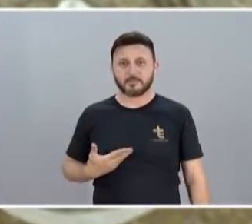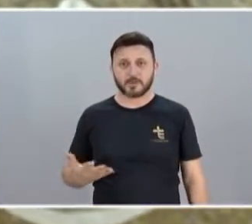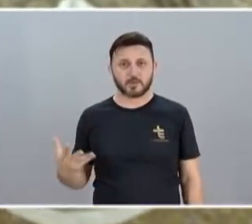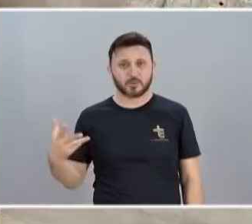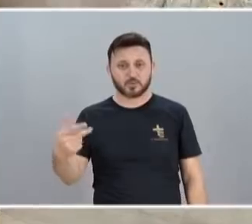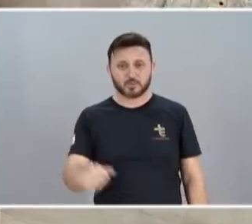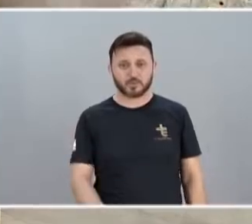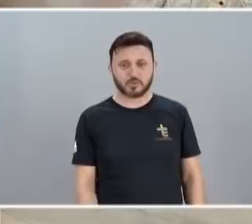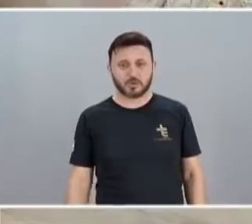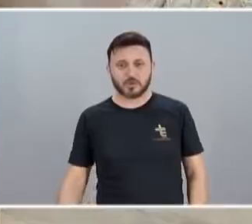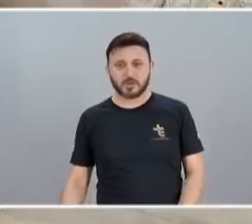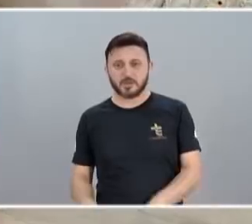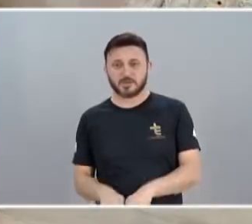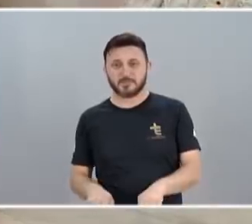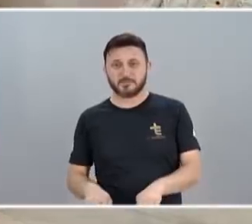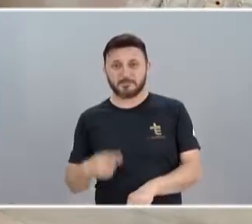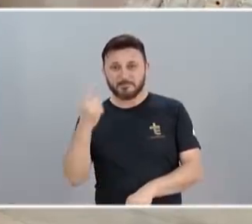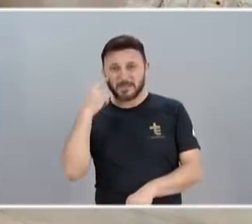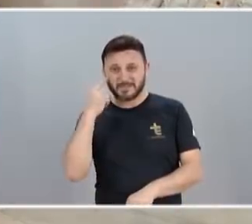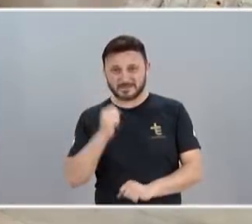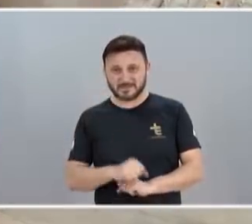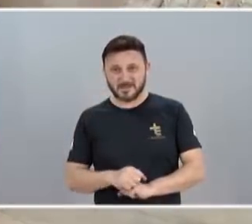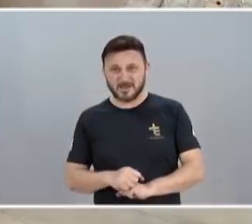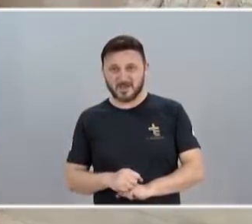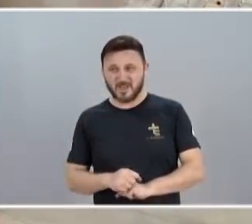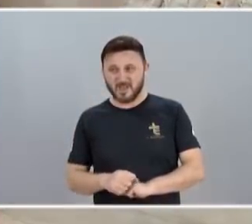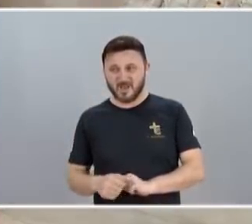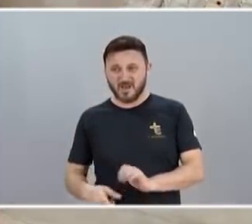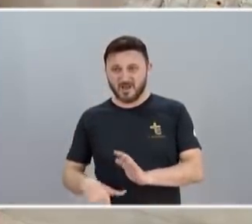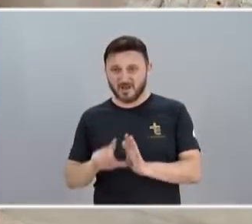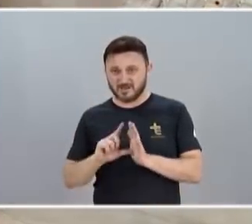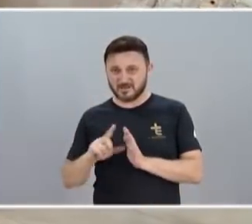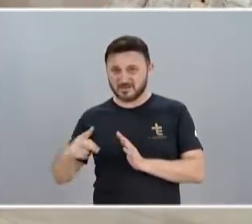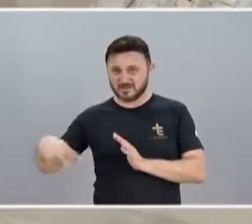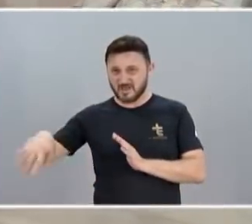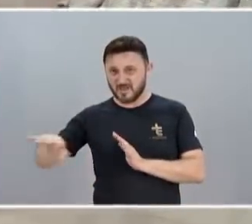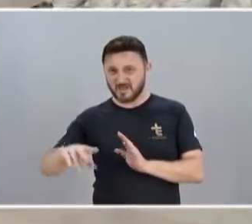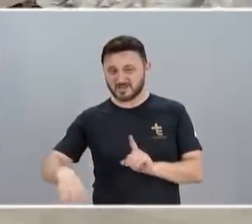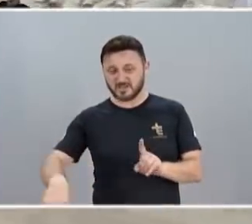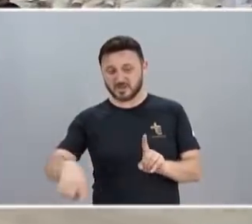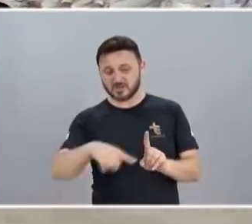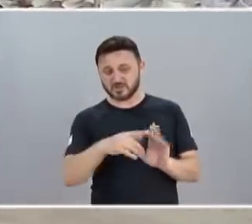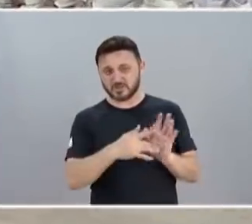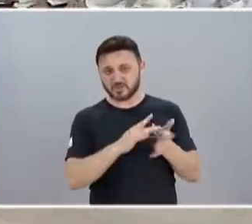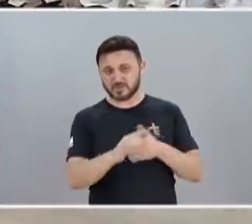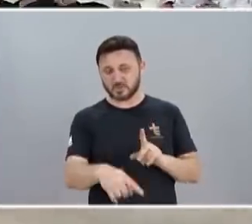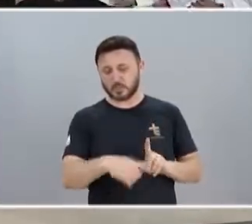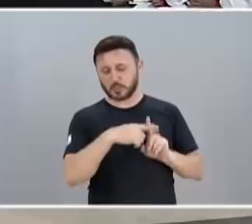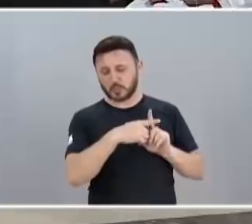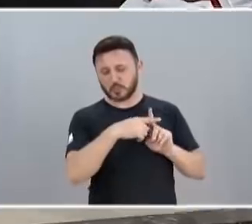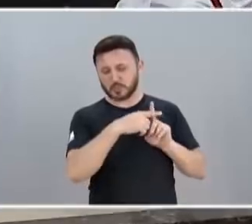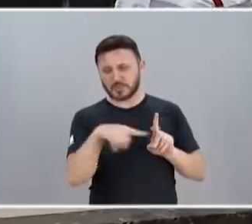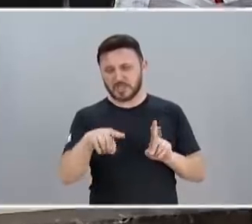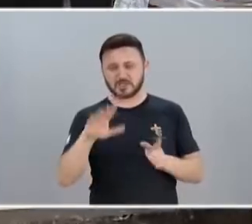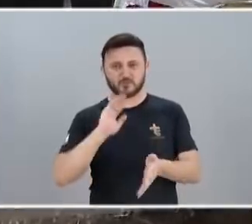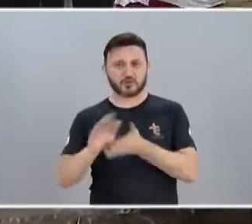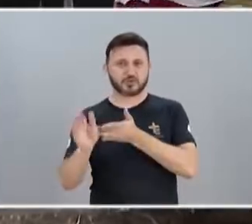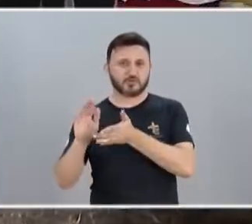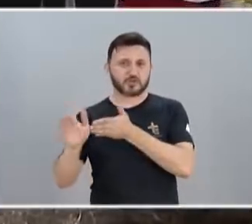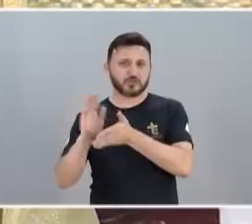naqueles que acabaram de abandonar o mestre. O Senhor diz, você vai ser testemunha de mim. Então, por favor, resolva todos os seus problemas comigo,